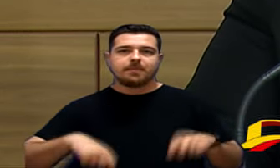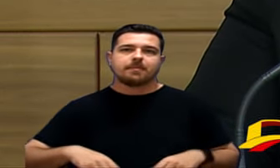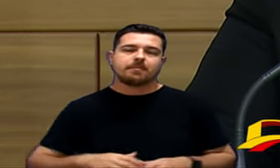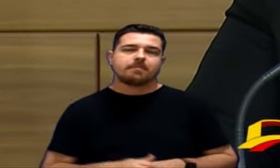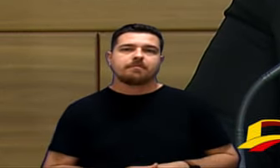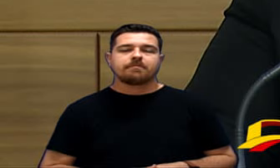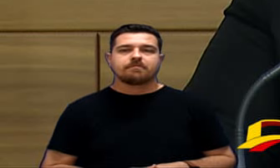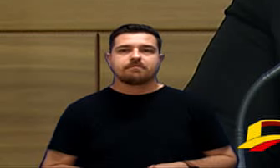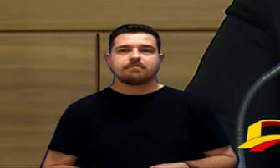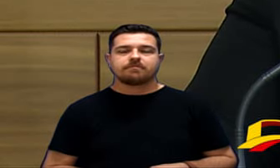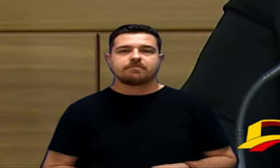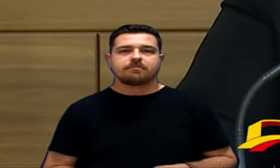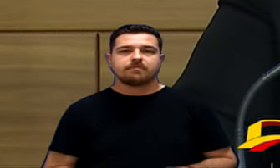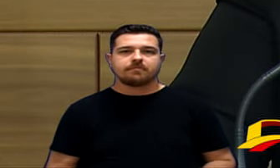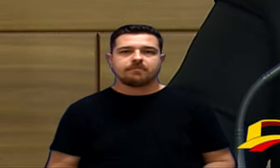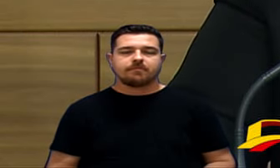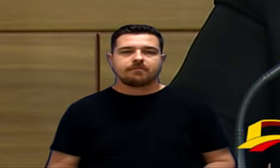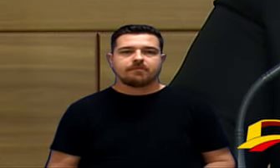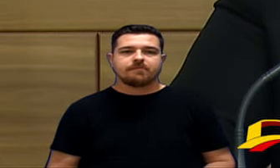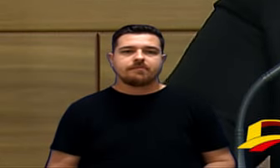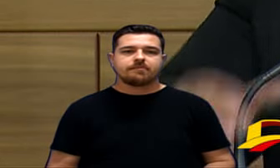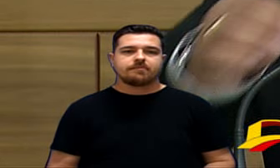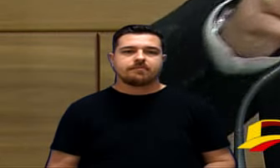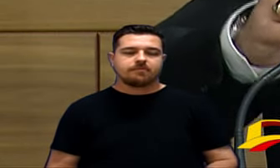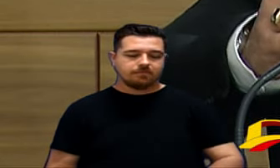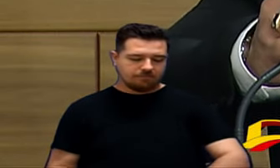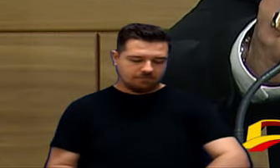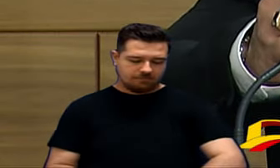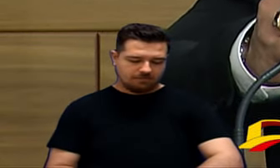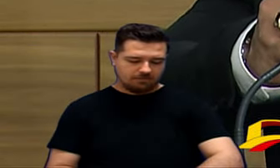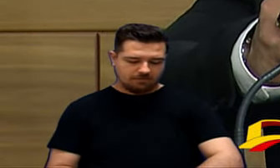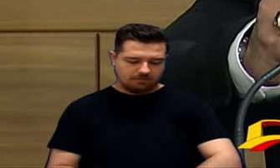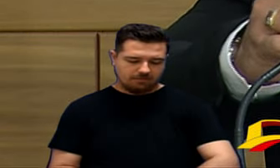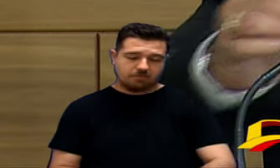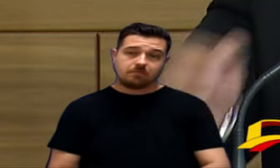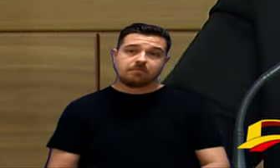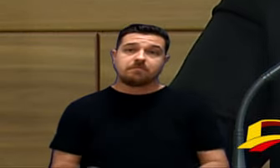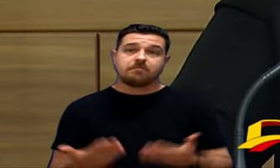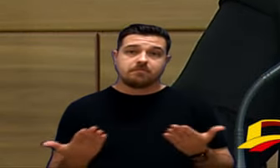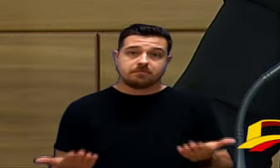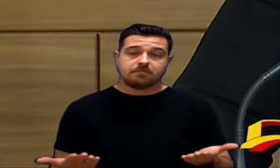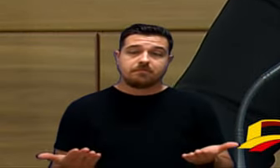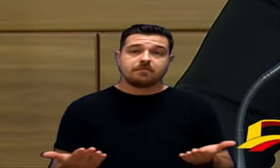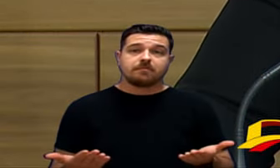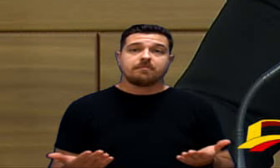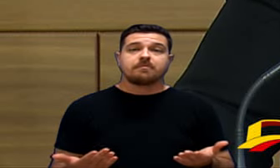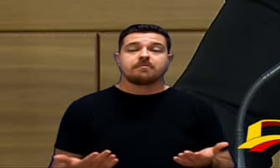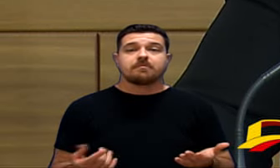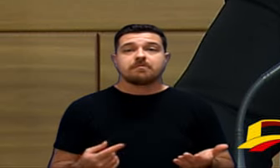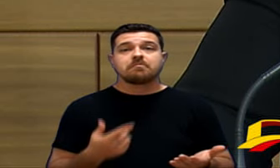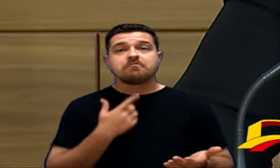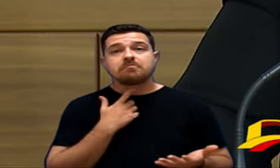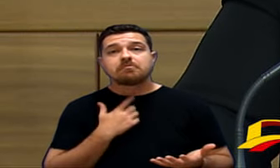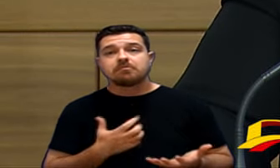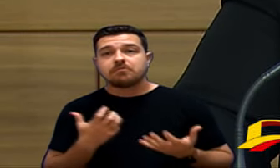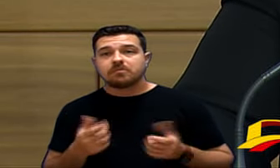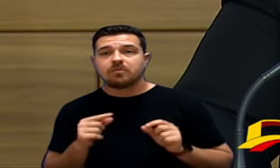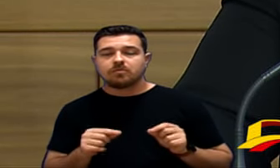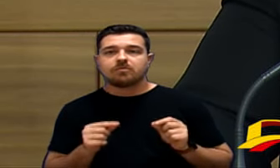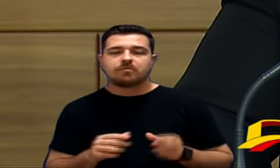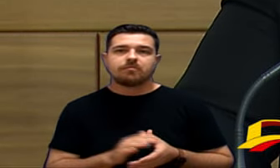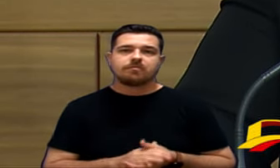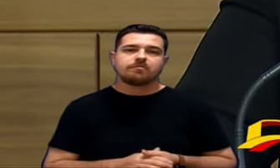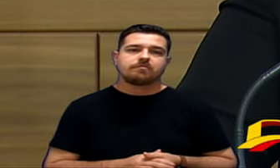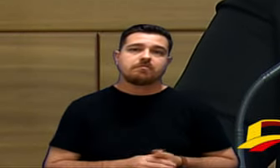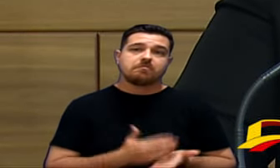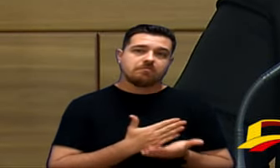povo e com a causa pública eh excelência eu gostaria de